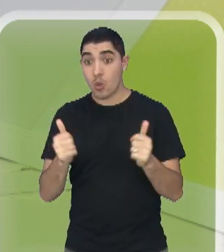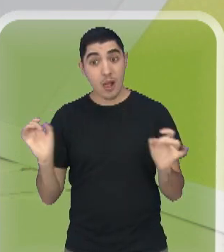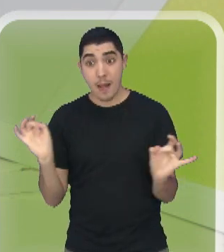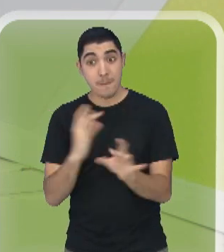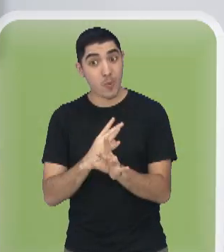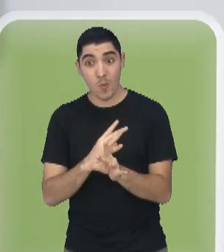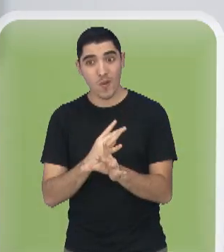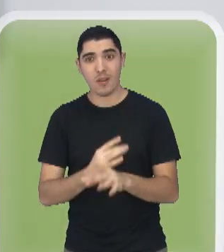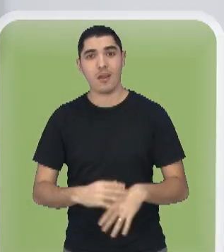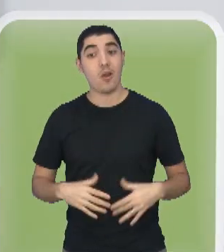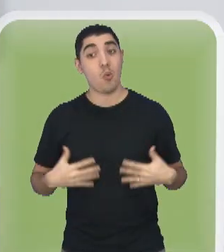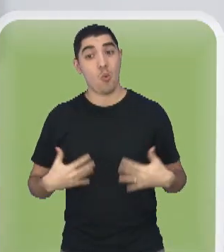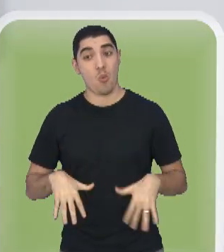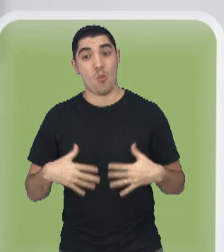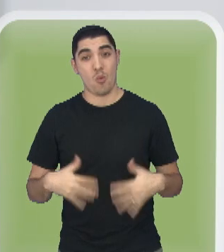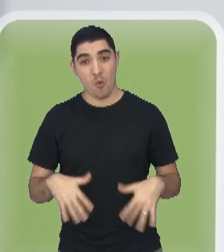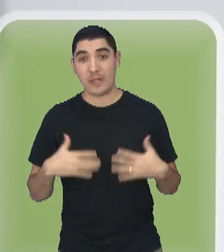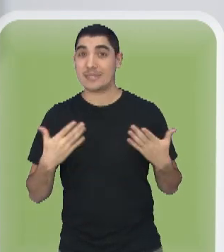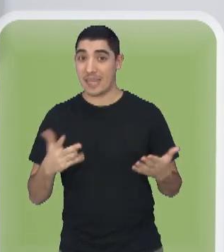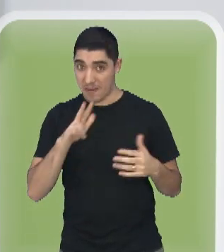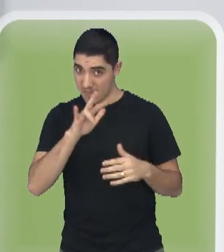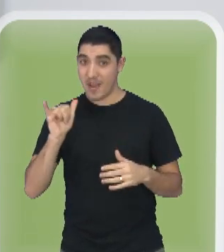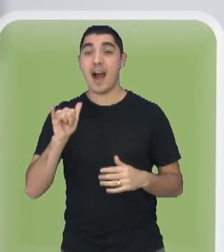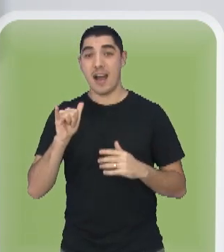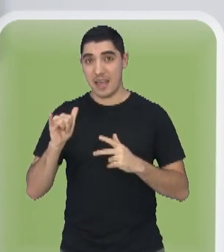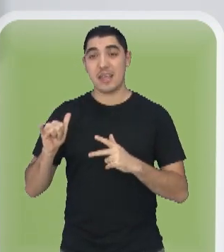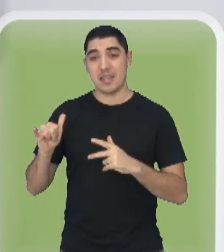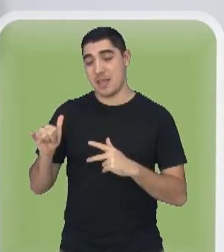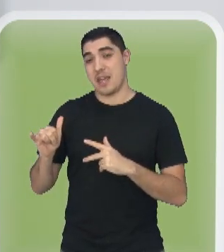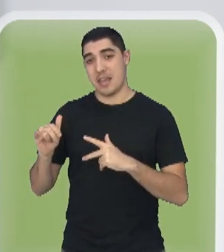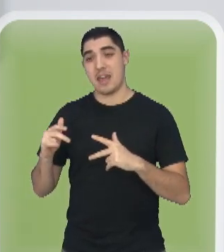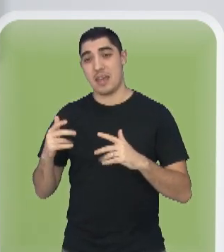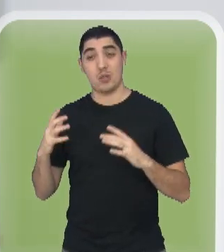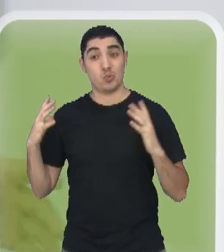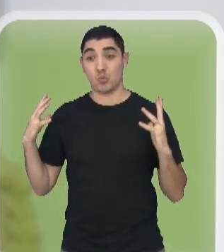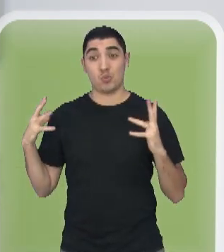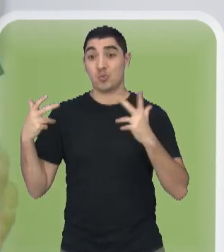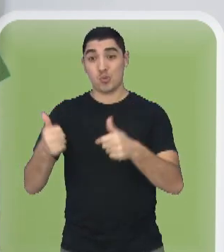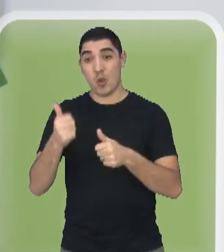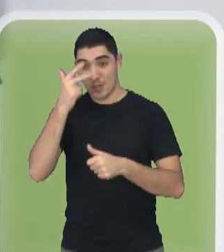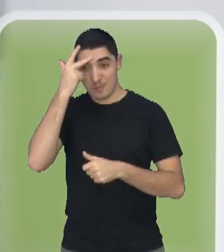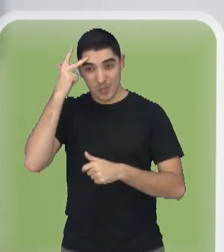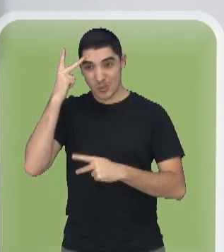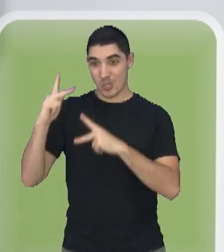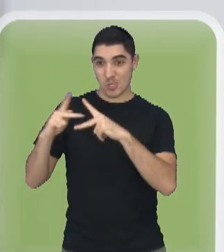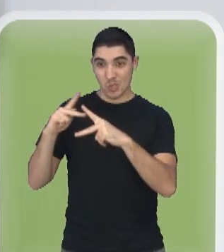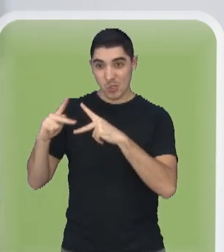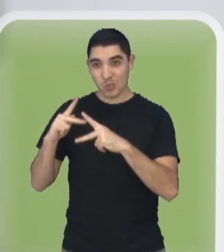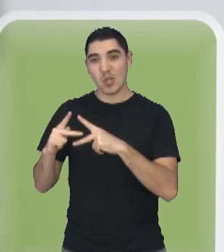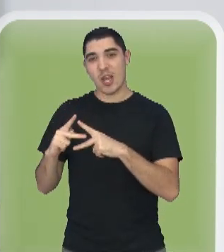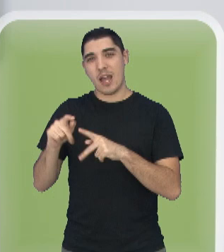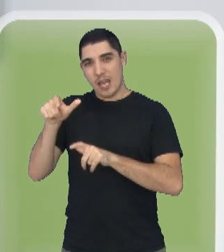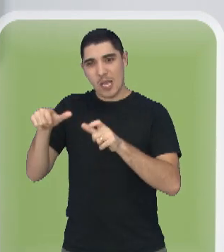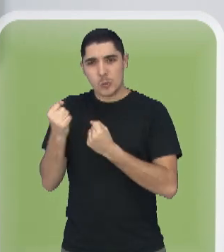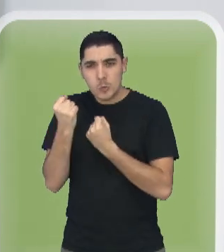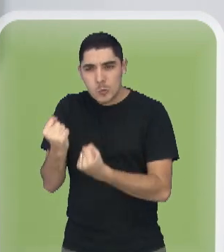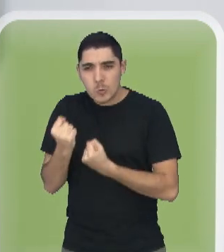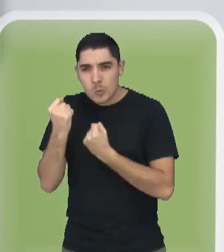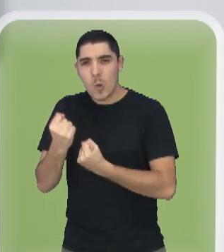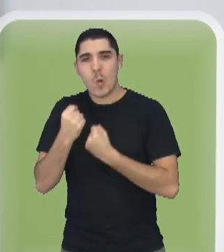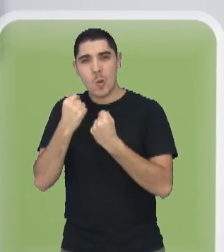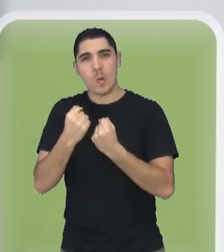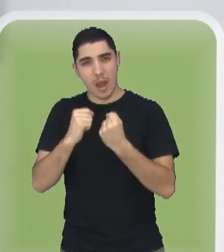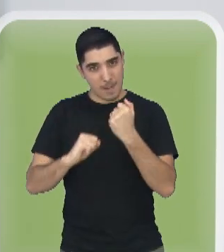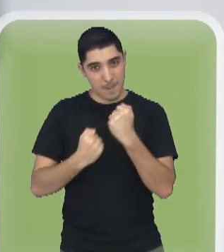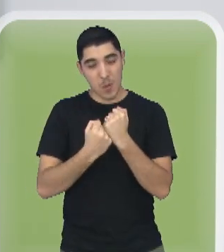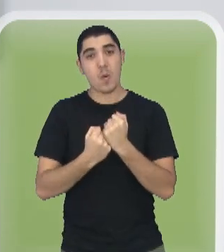Bruno. Vai ser uma invasão, né, de praticamente todos os joseenses que... torcedores ferrenhos do São José mesmo,